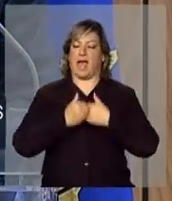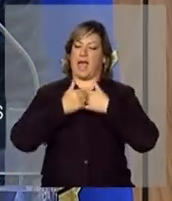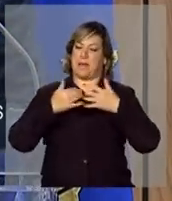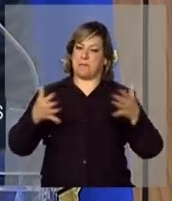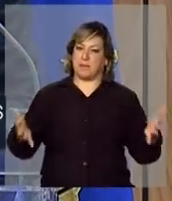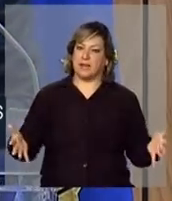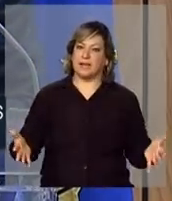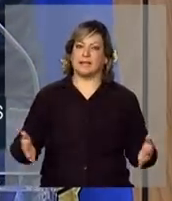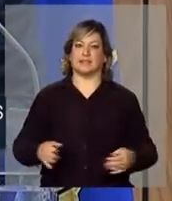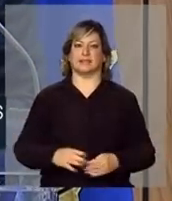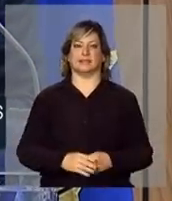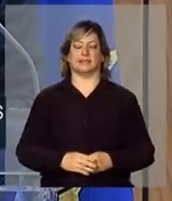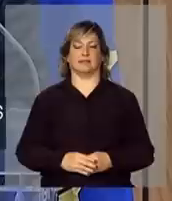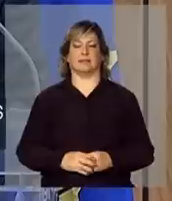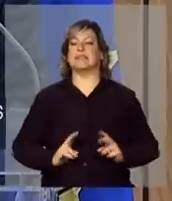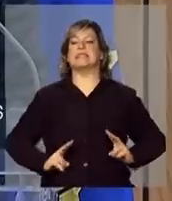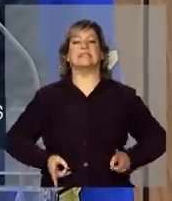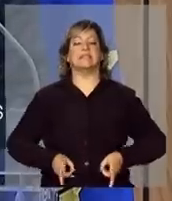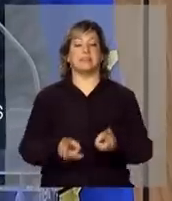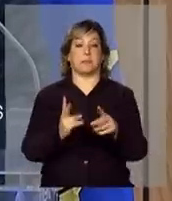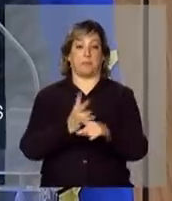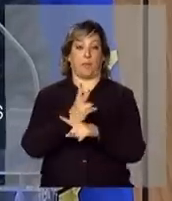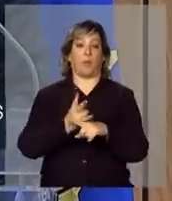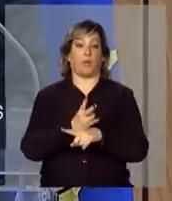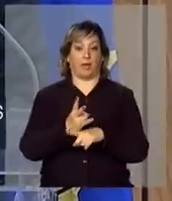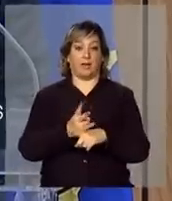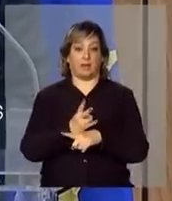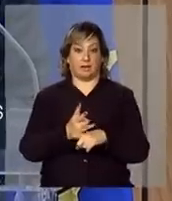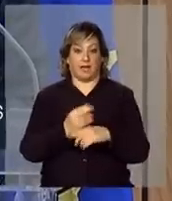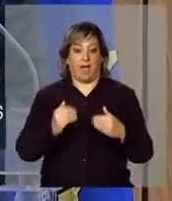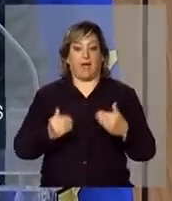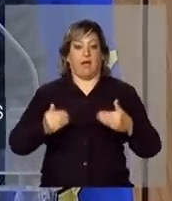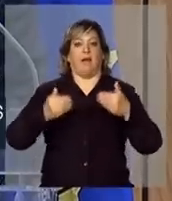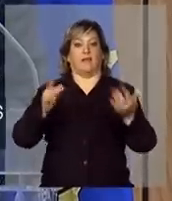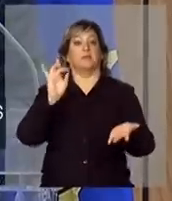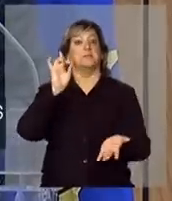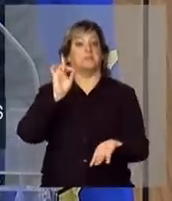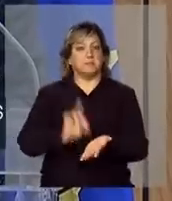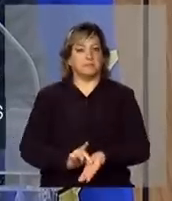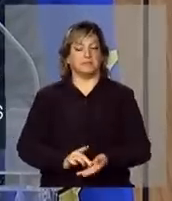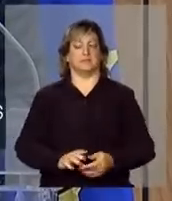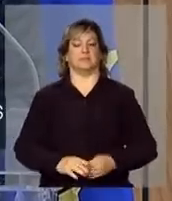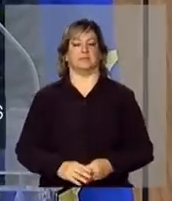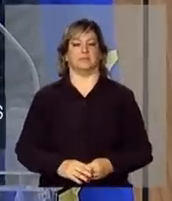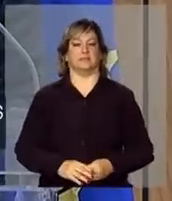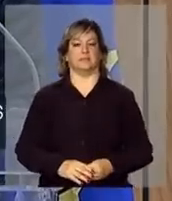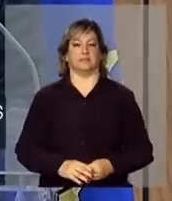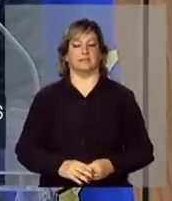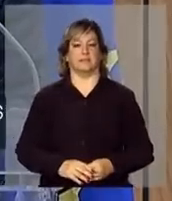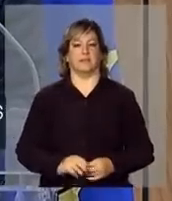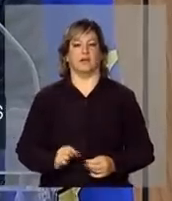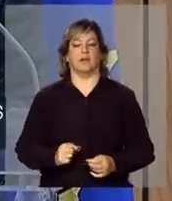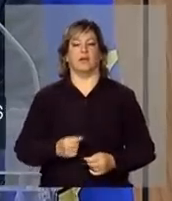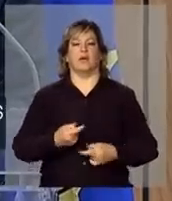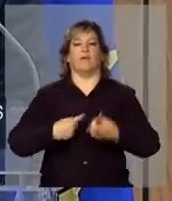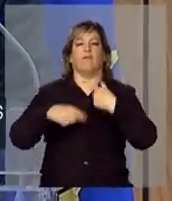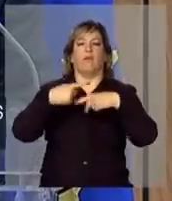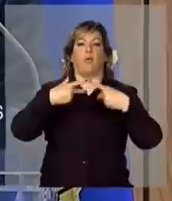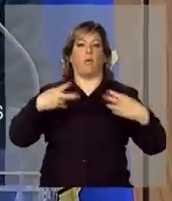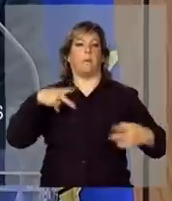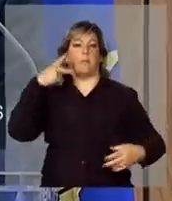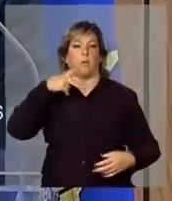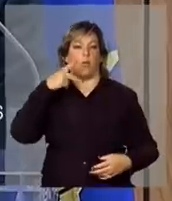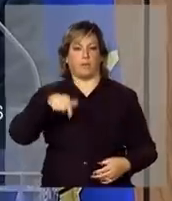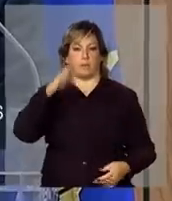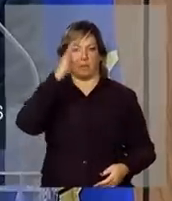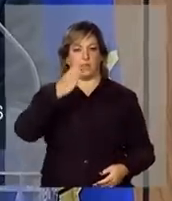aberta, sempre procurando avanços concretos. A evolução económica e política do Brasil nos